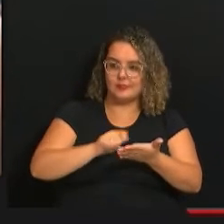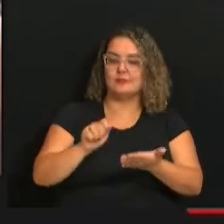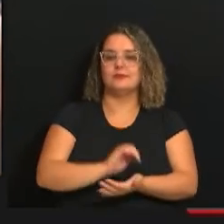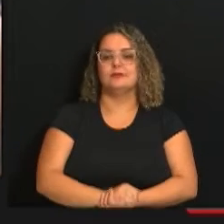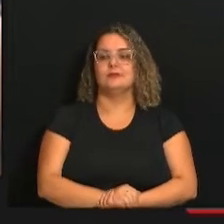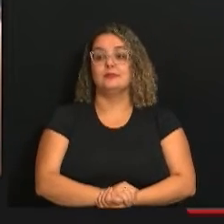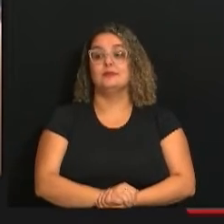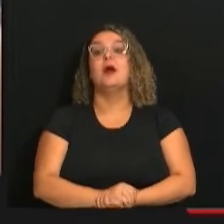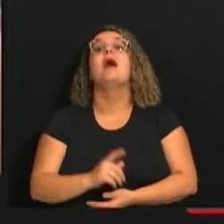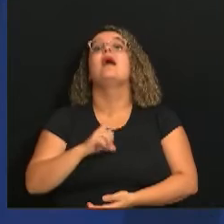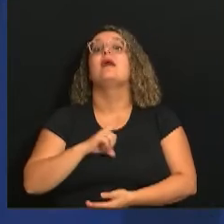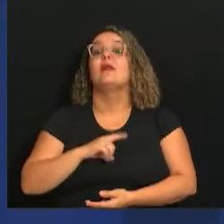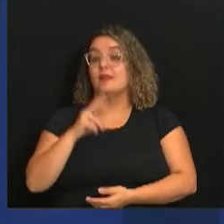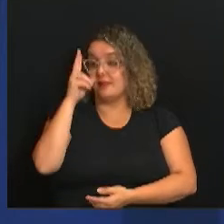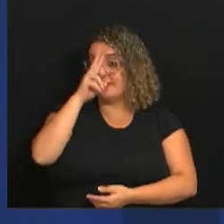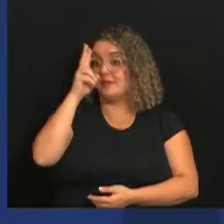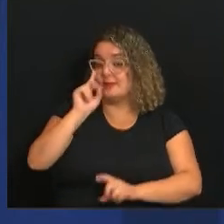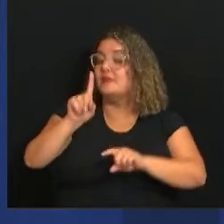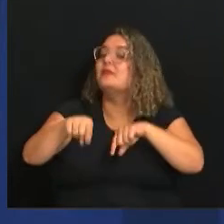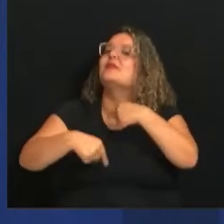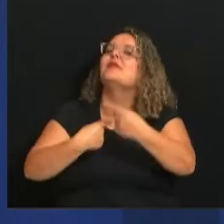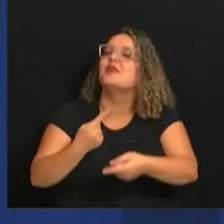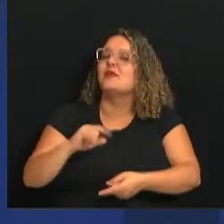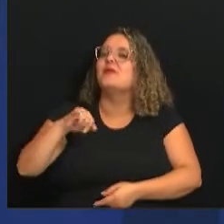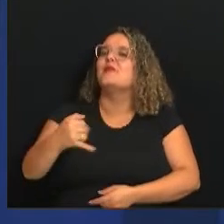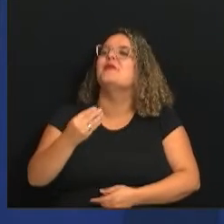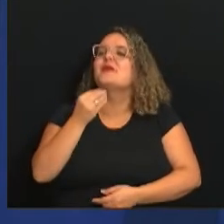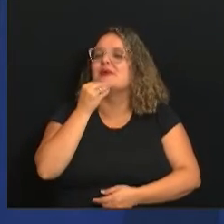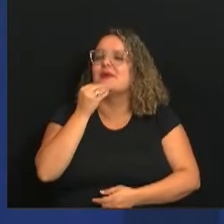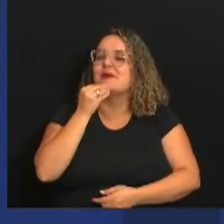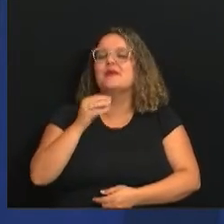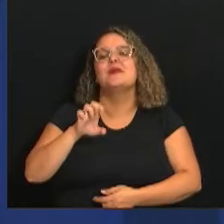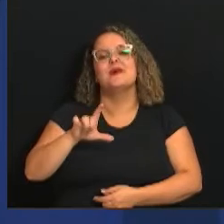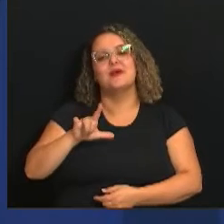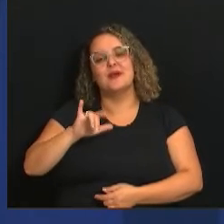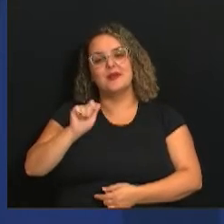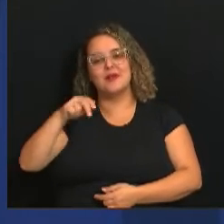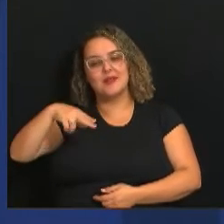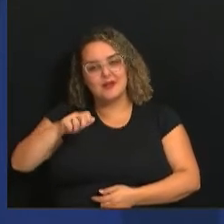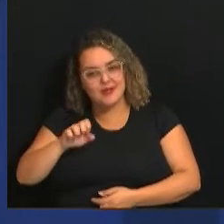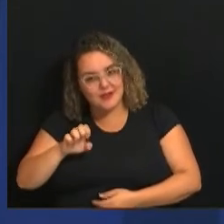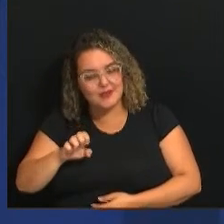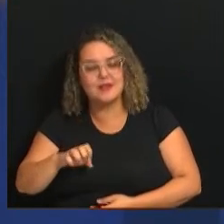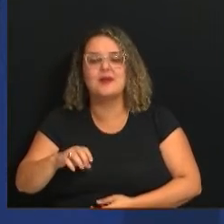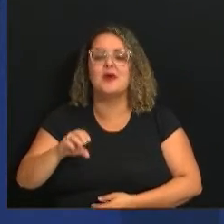do amor. Amor próprio, amor ao próximo, amor desejo, amor